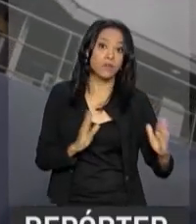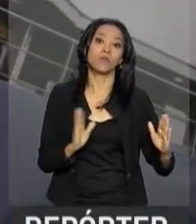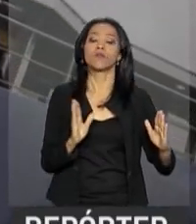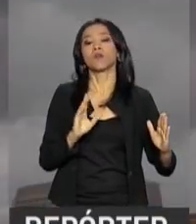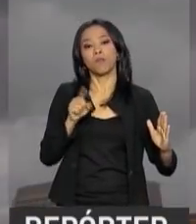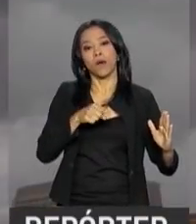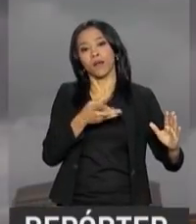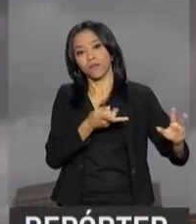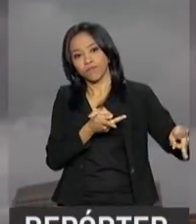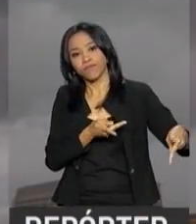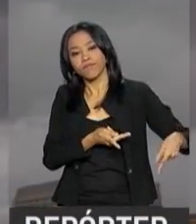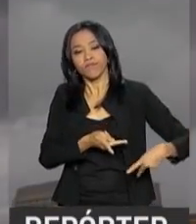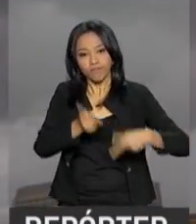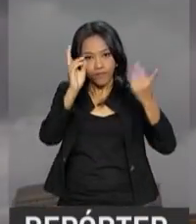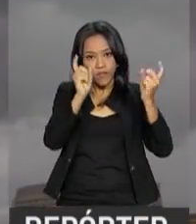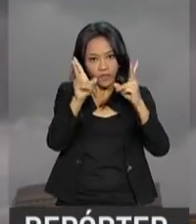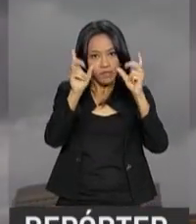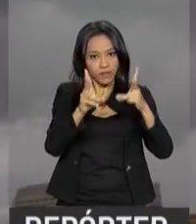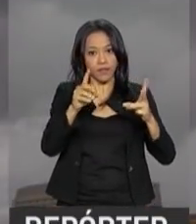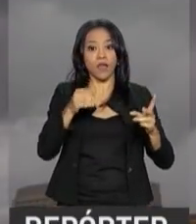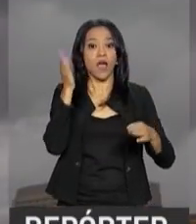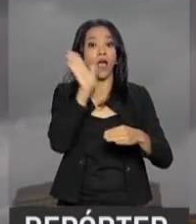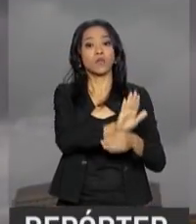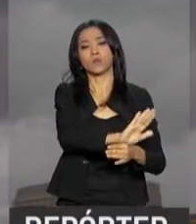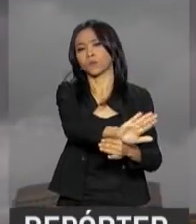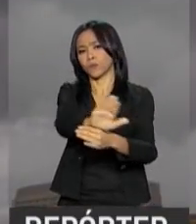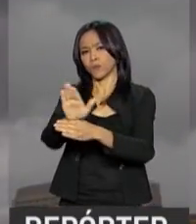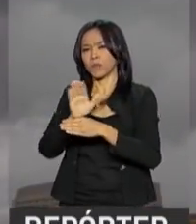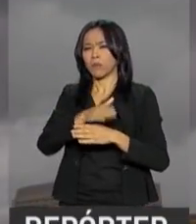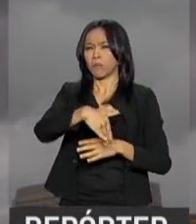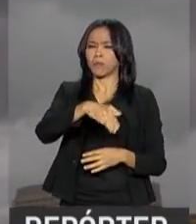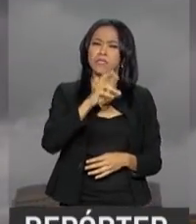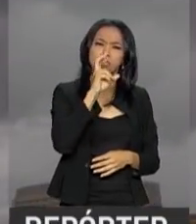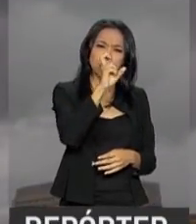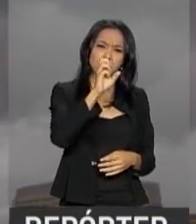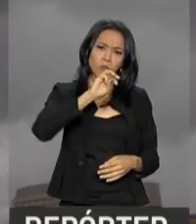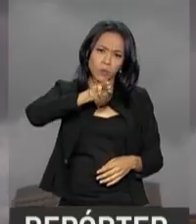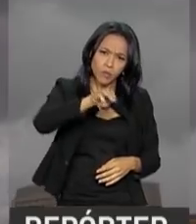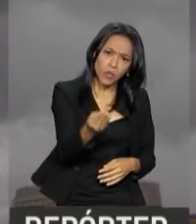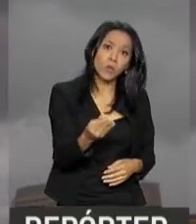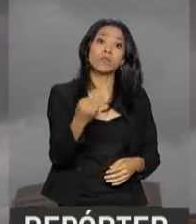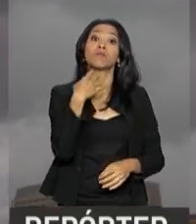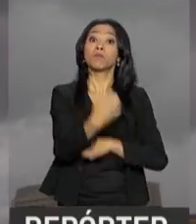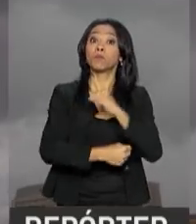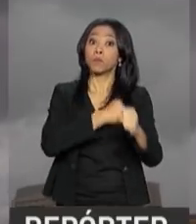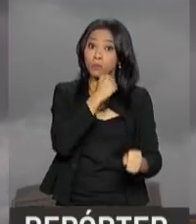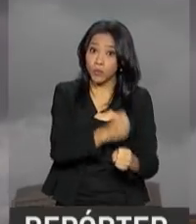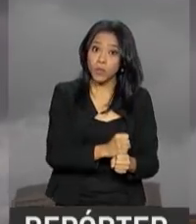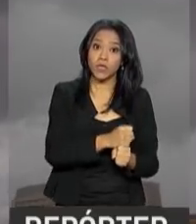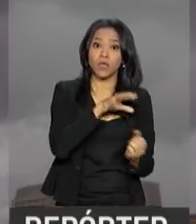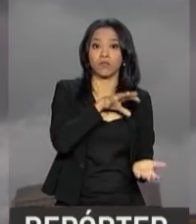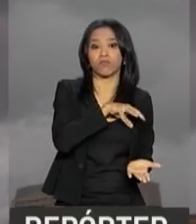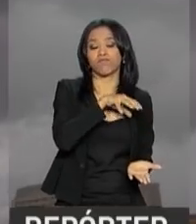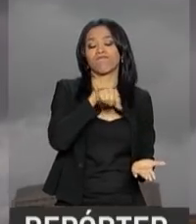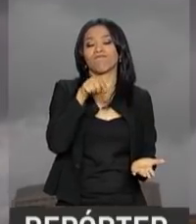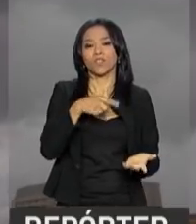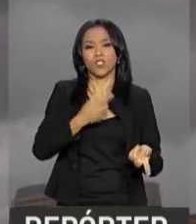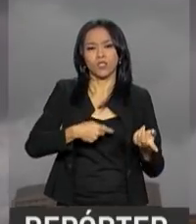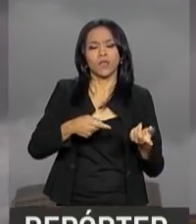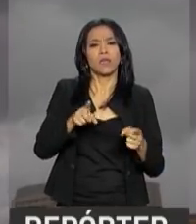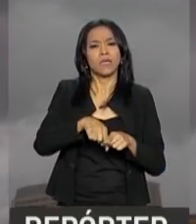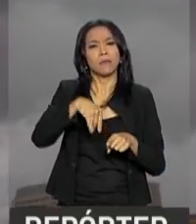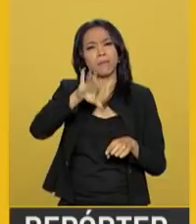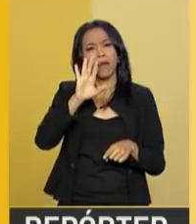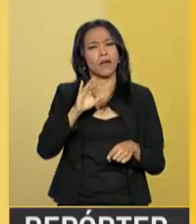exportação beneficiando diretamente cerca de 5 milhões de operações por ano de mais de 255 mil